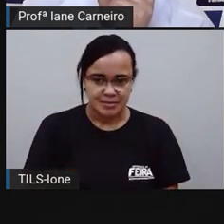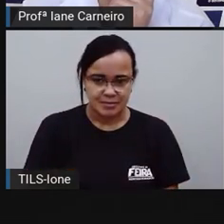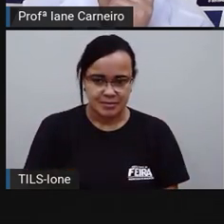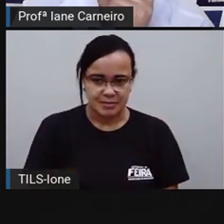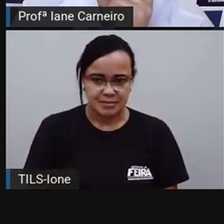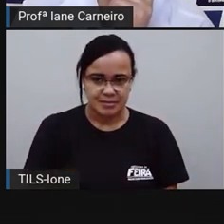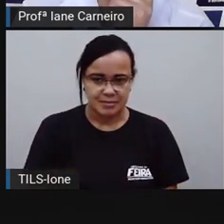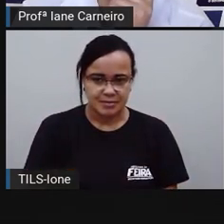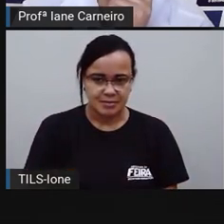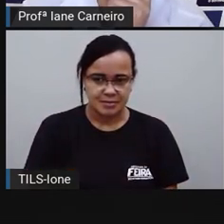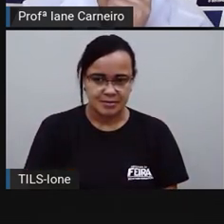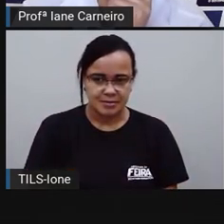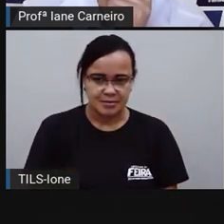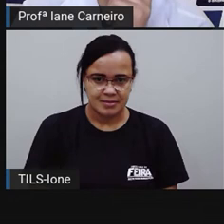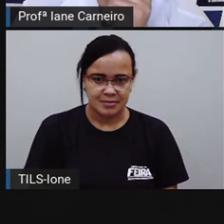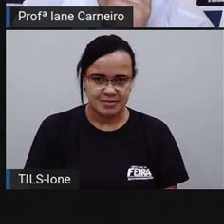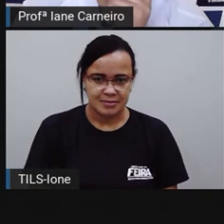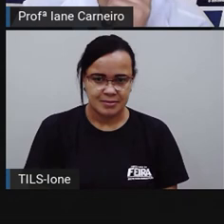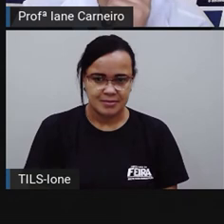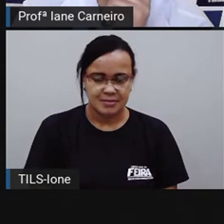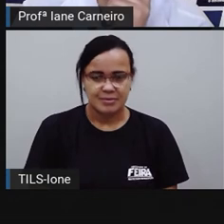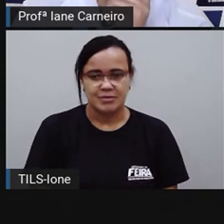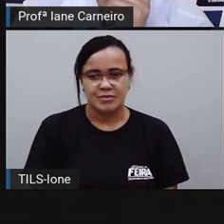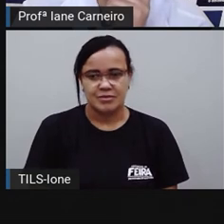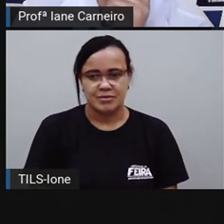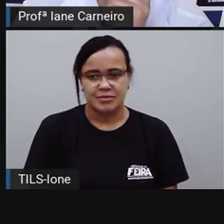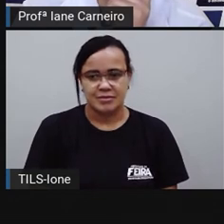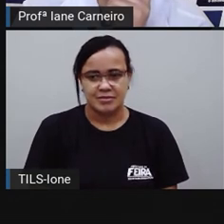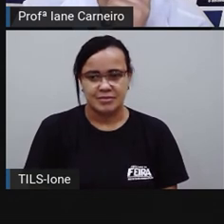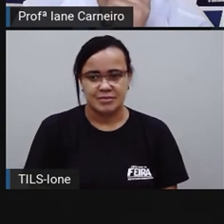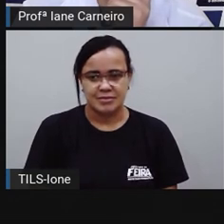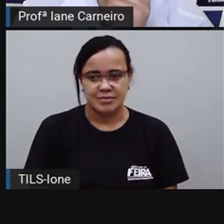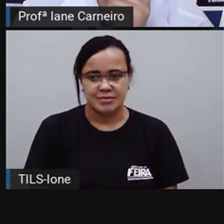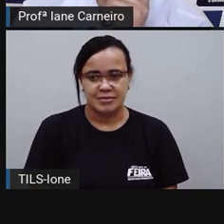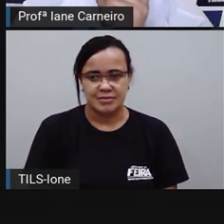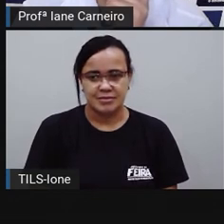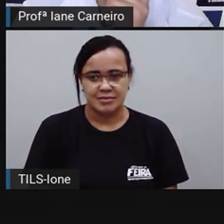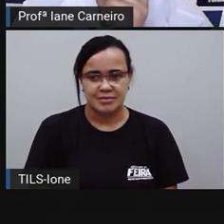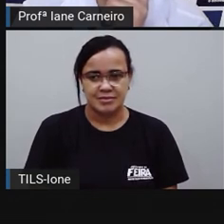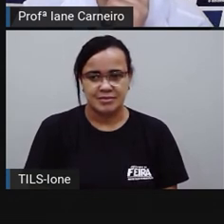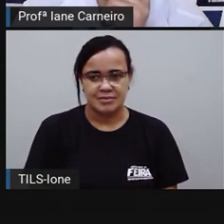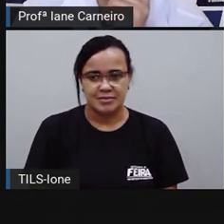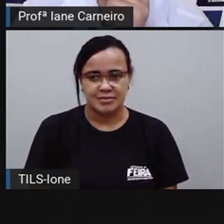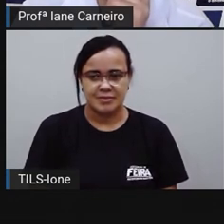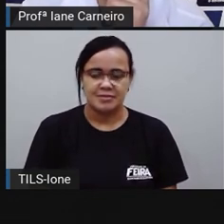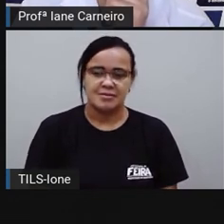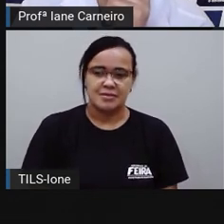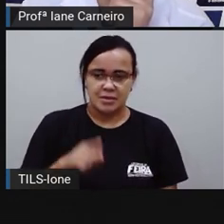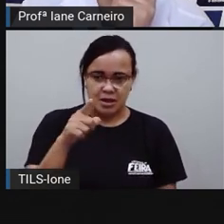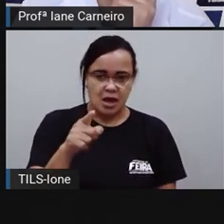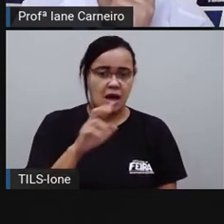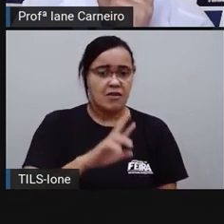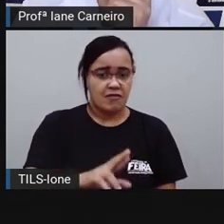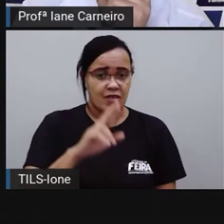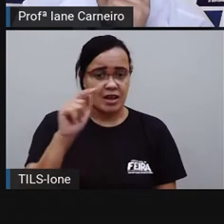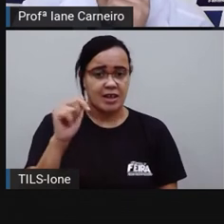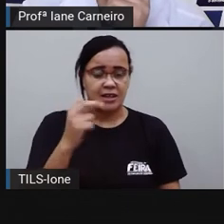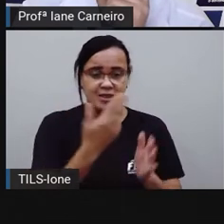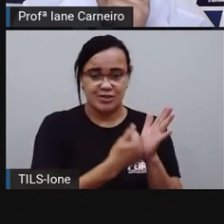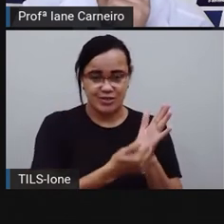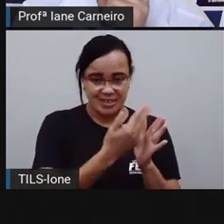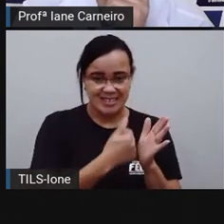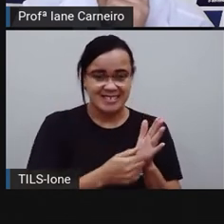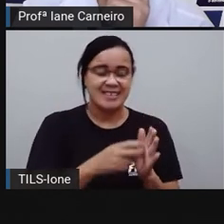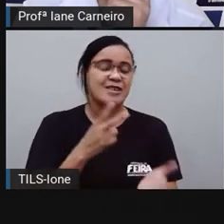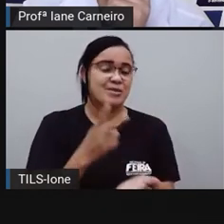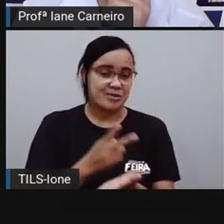Ficou feio esse triângulo. Foi para fazer de novo. É um triângulo que não é desse formato, ó, mas não deixou de ser triângulo.